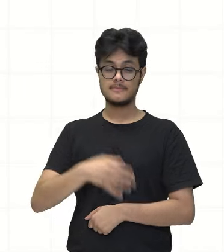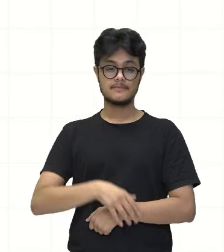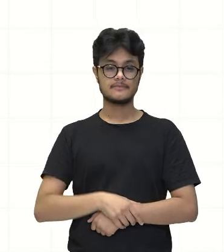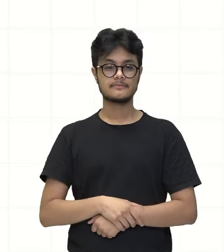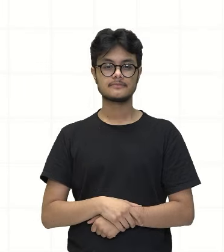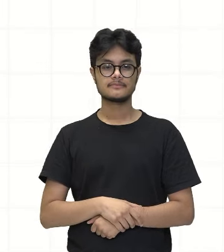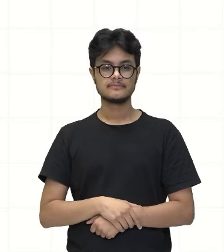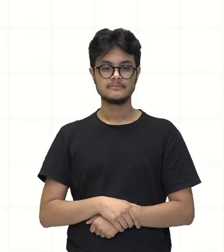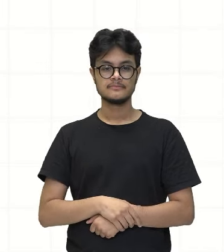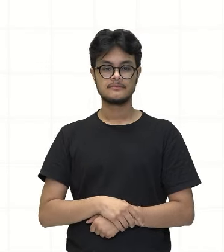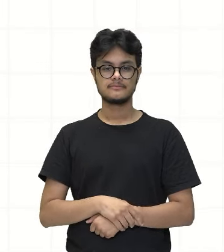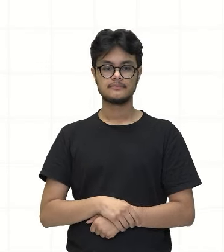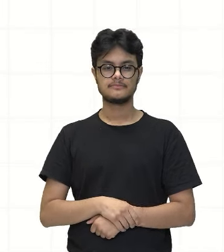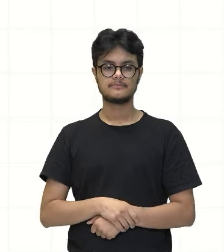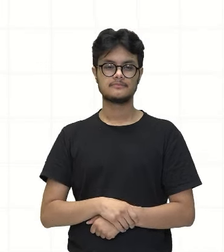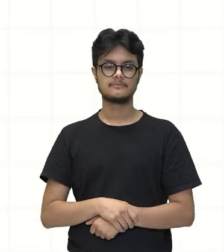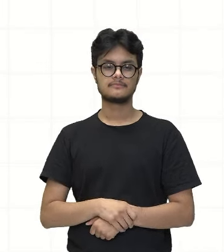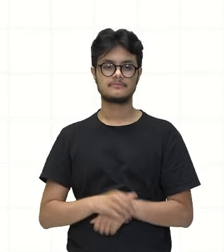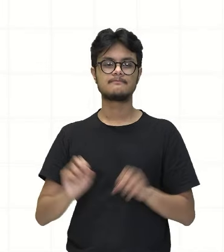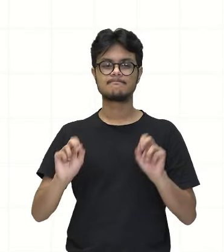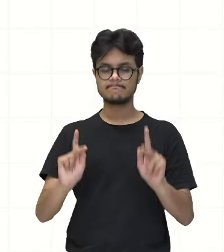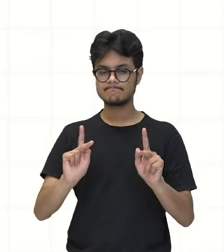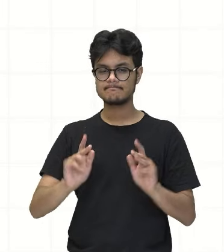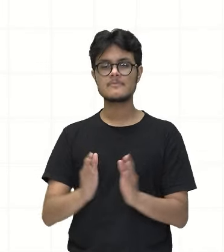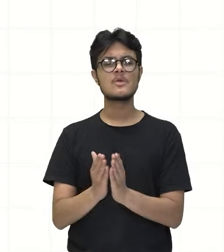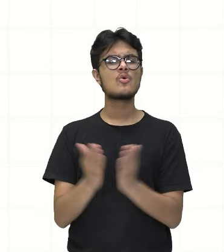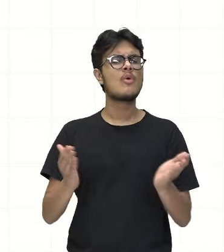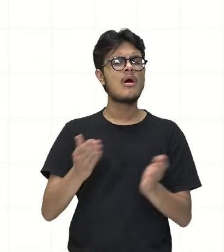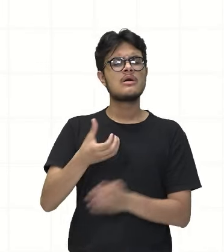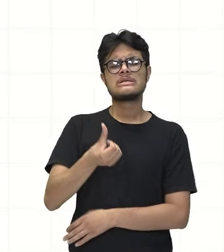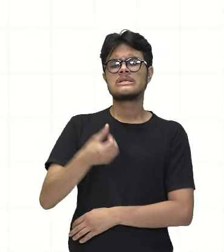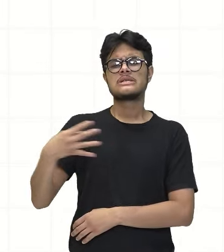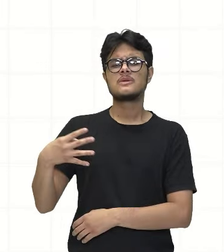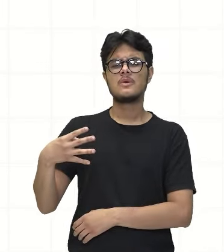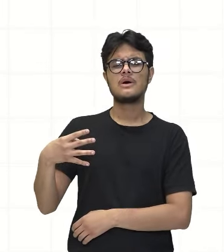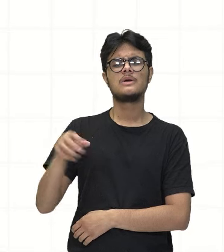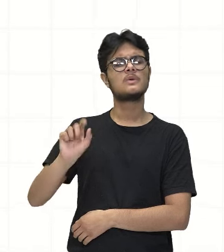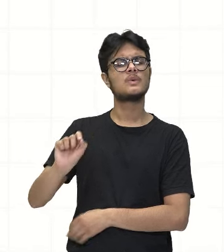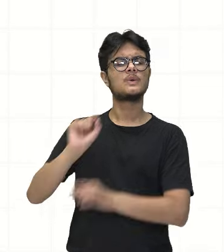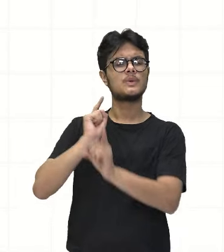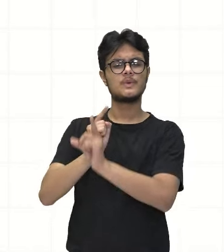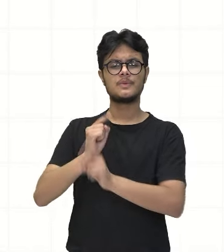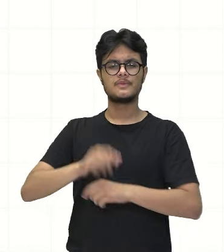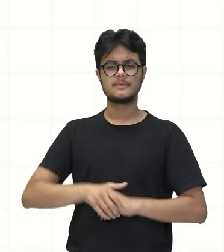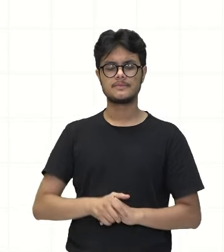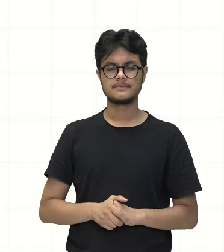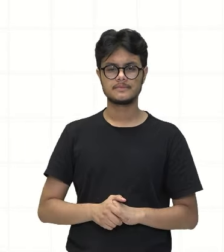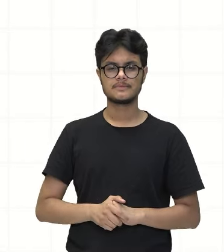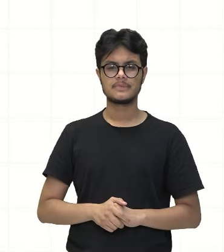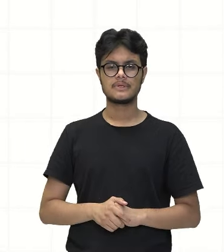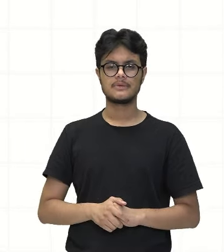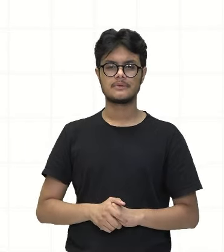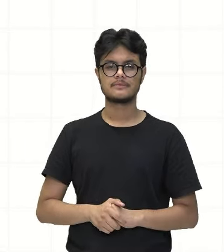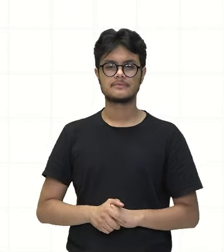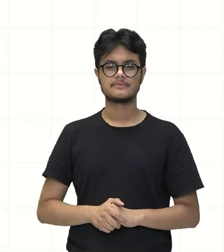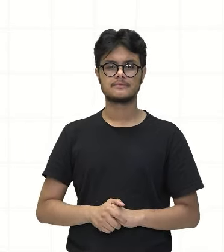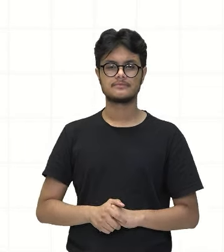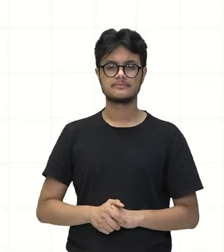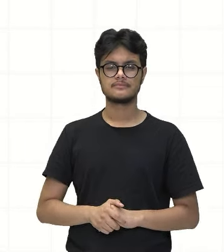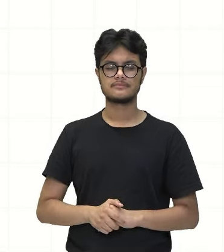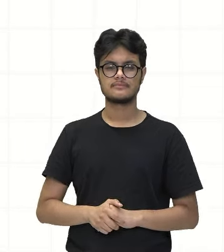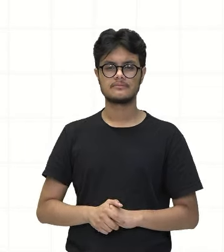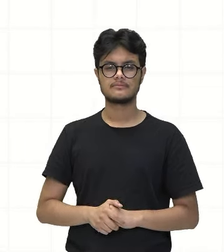64. O que me ajuda a encontrar o N igual a 64? Então, olha só, veja no mapa aqui, né? O